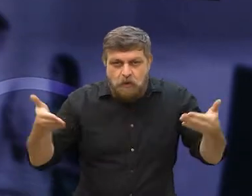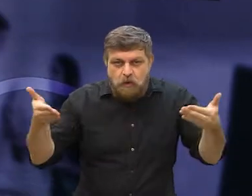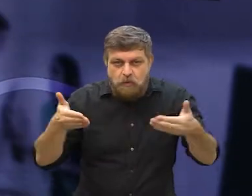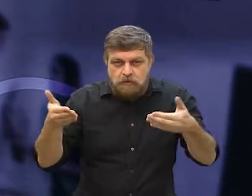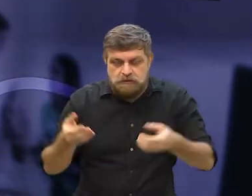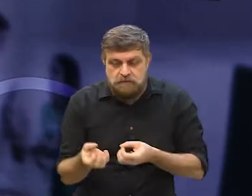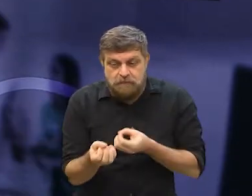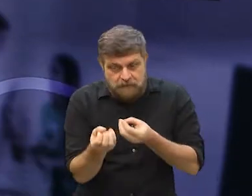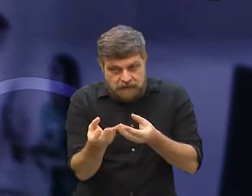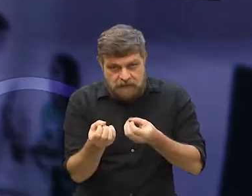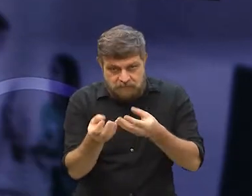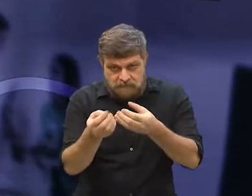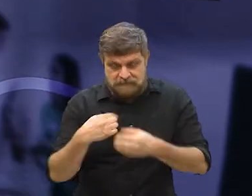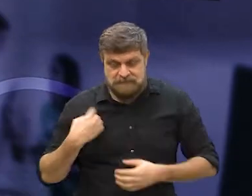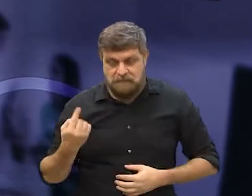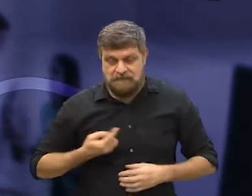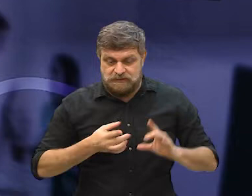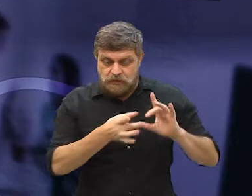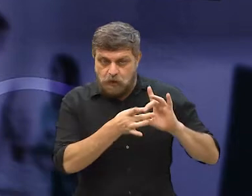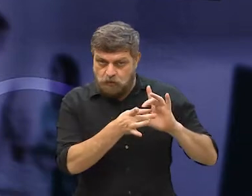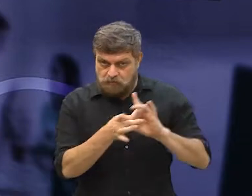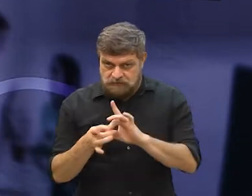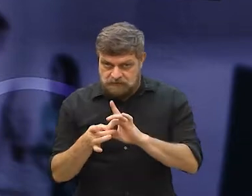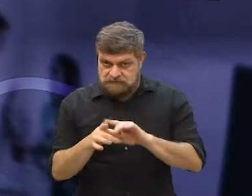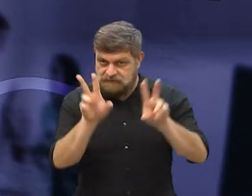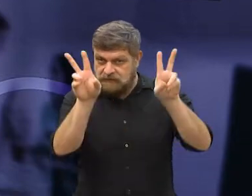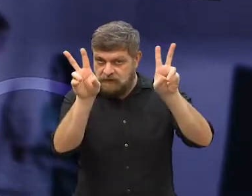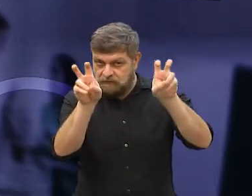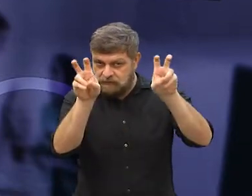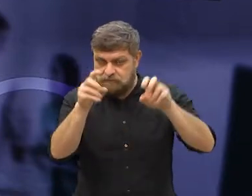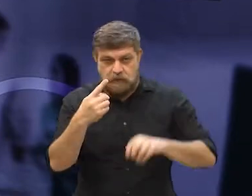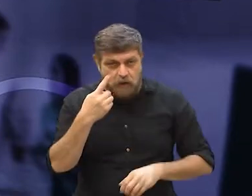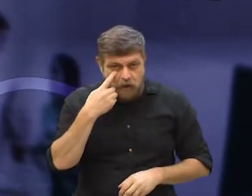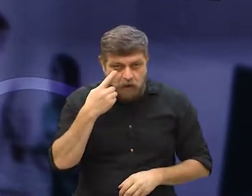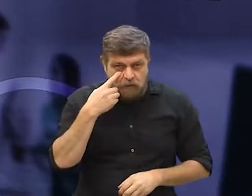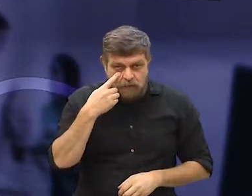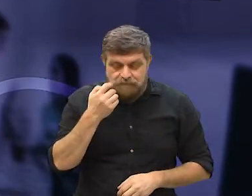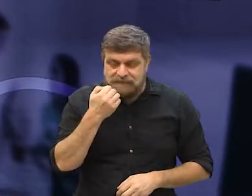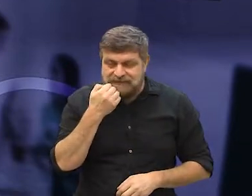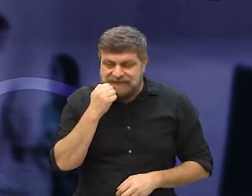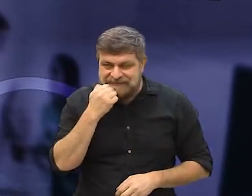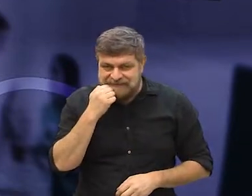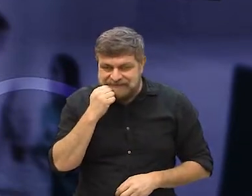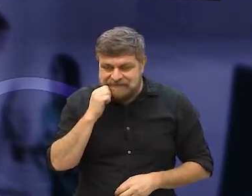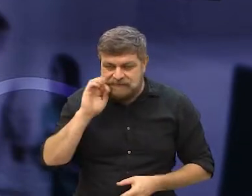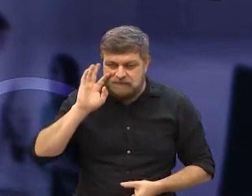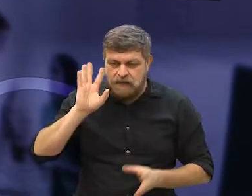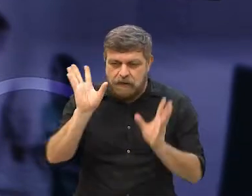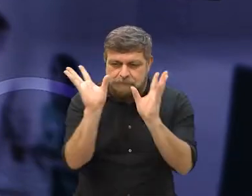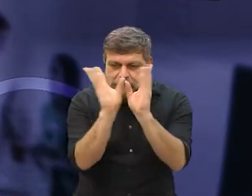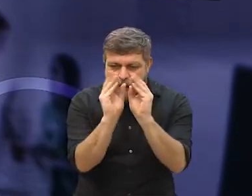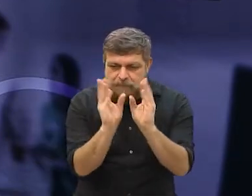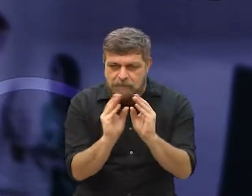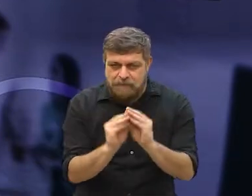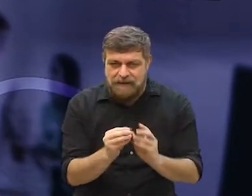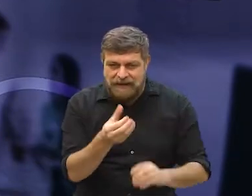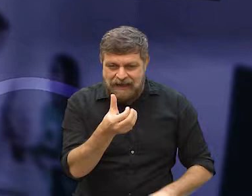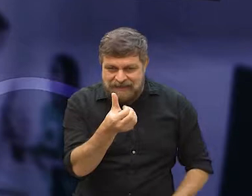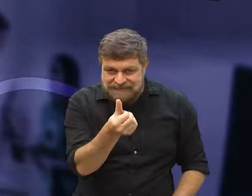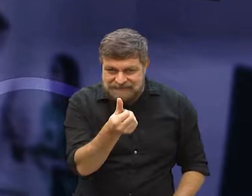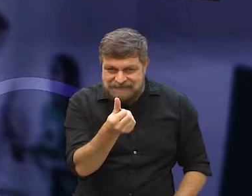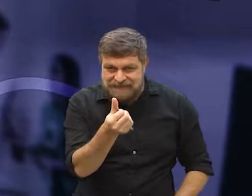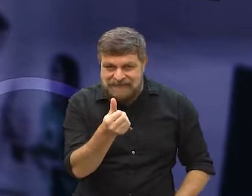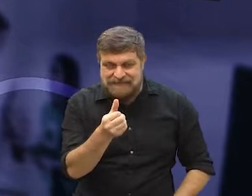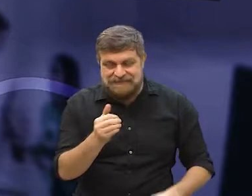dado científico para a gente contextualizar o tema dessa edição. Olha só, a ciência tem catalogadas de 6 a 8